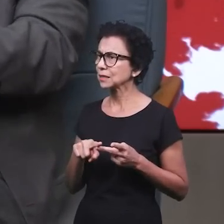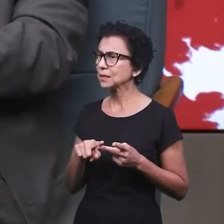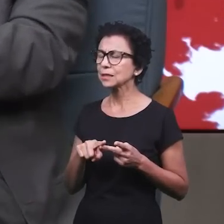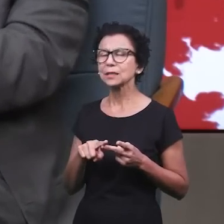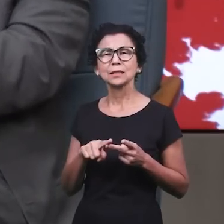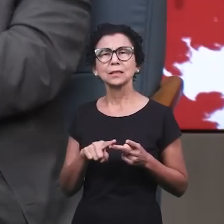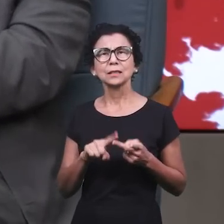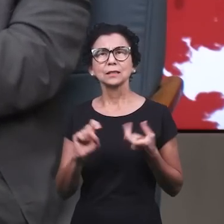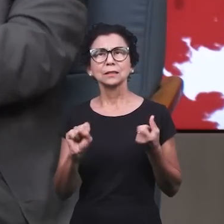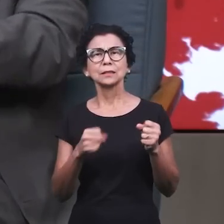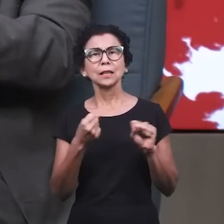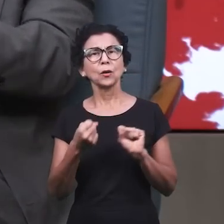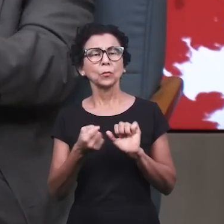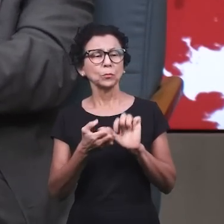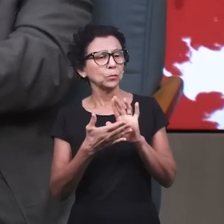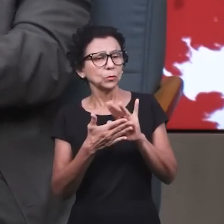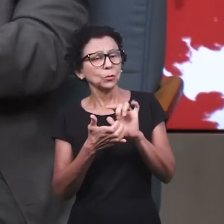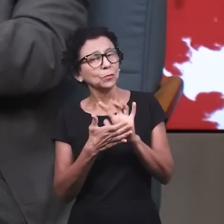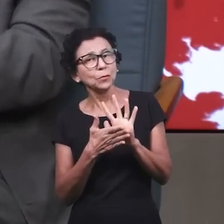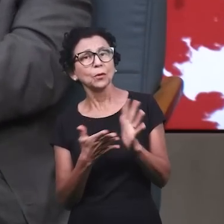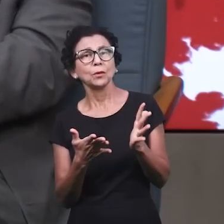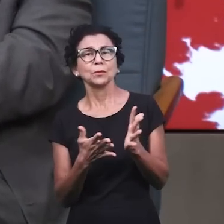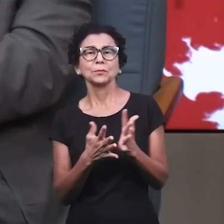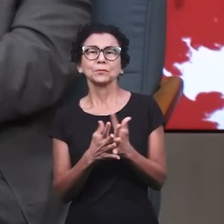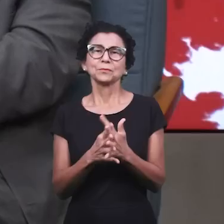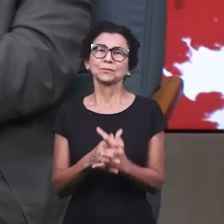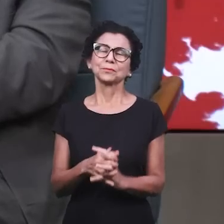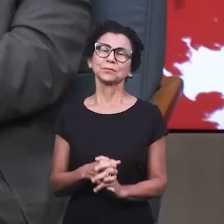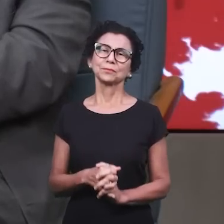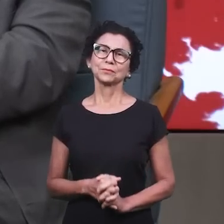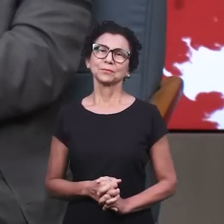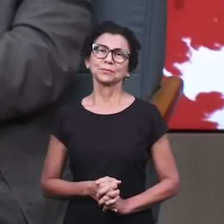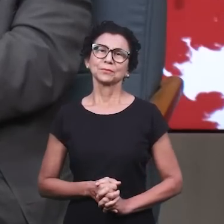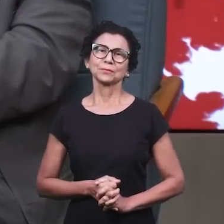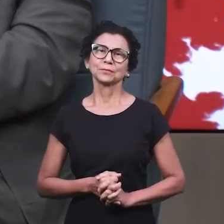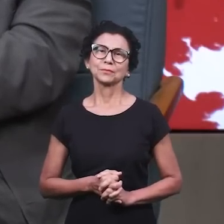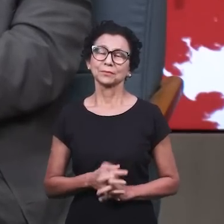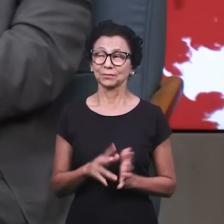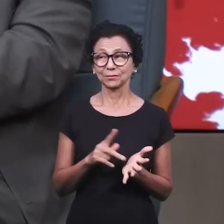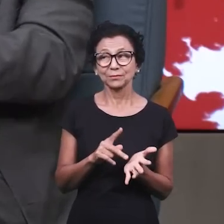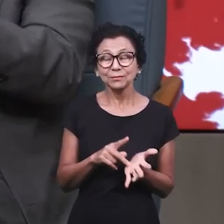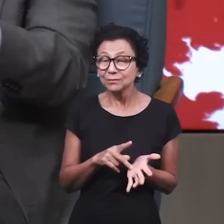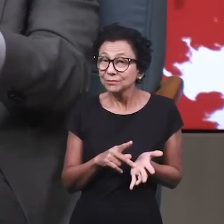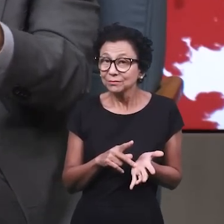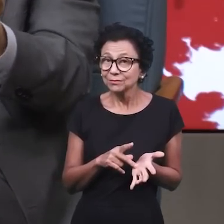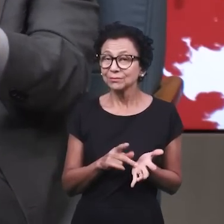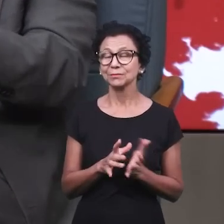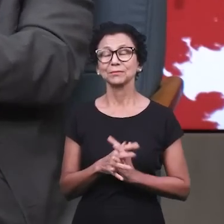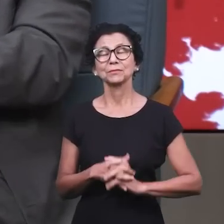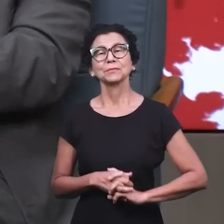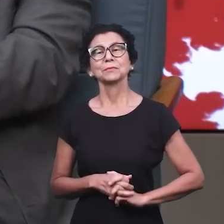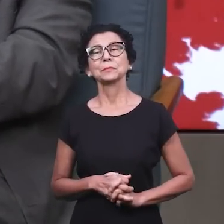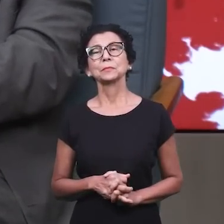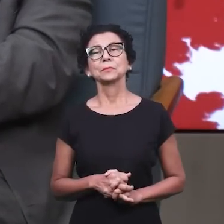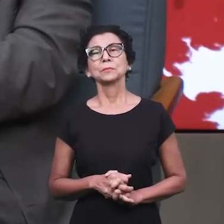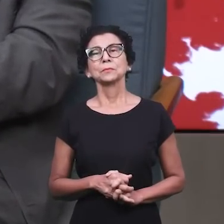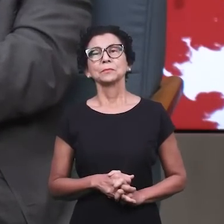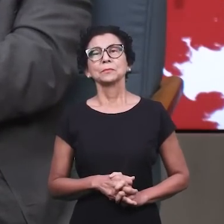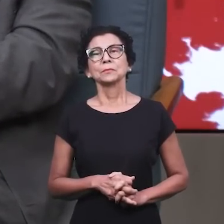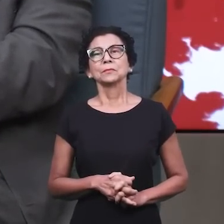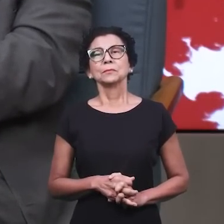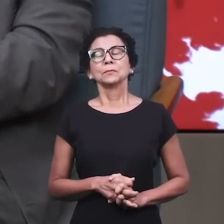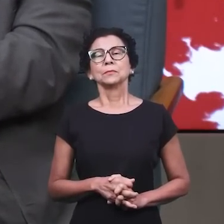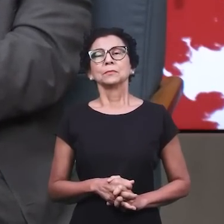o salmo? Salmo fala de louvor, né? Salmo fala de louvor.